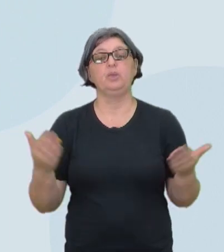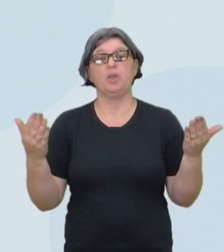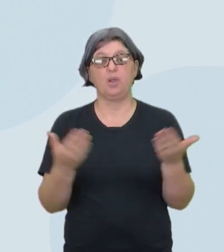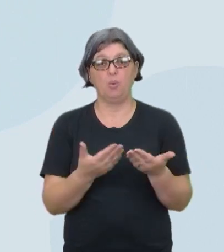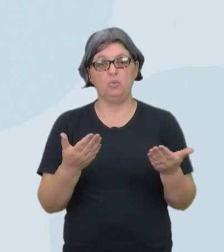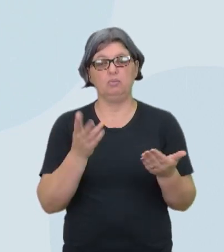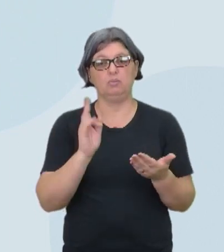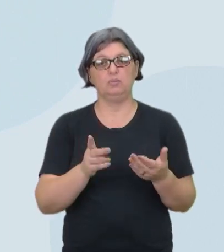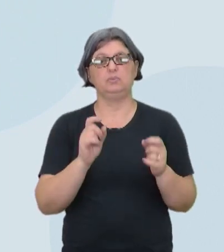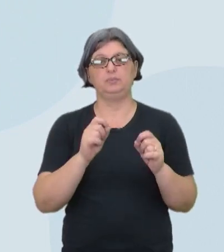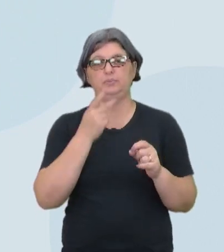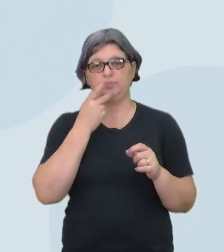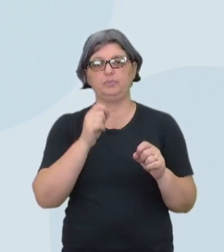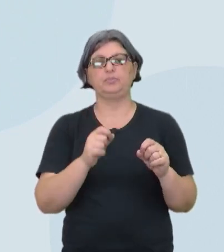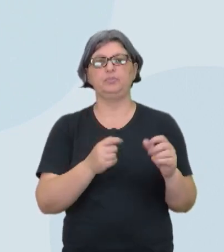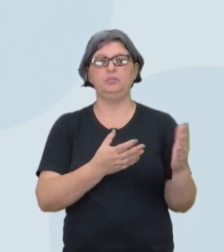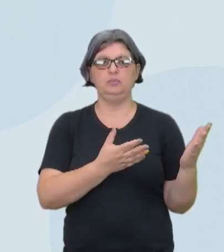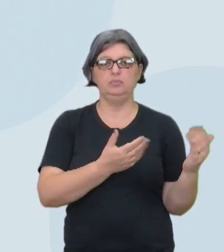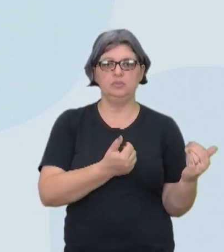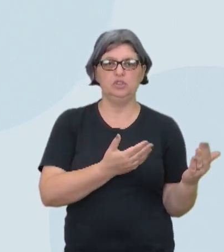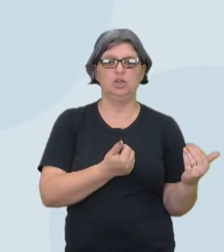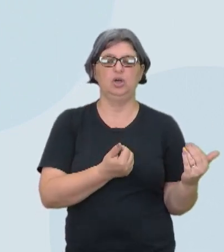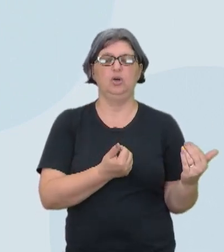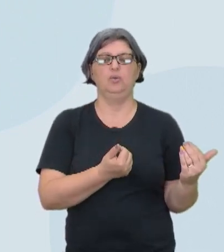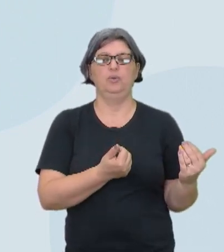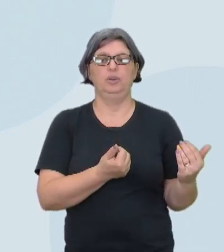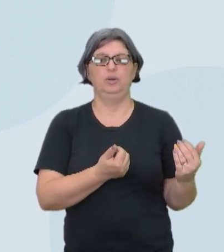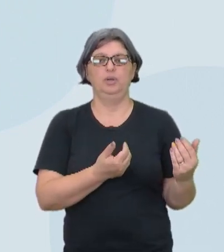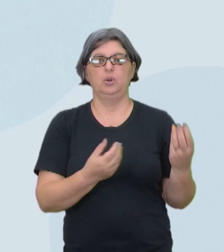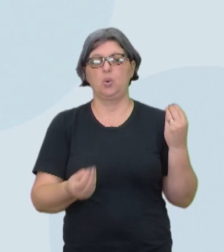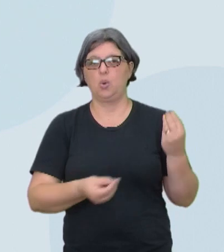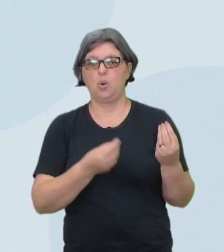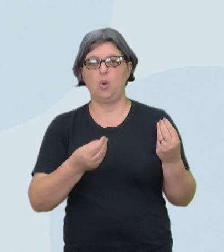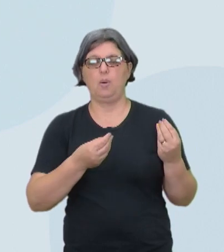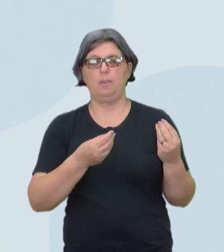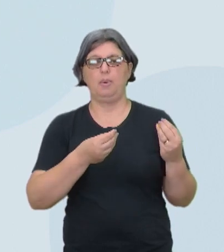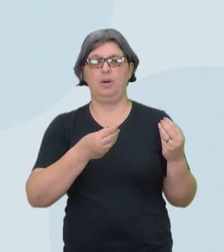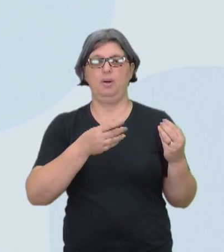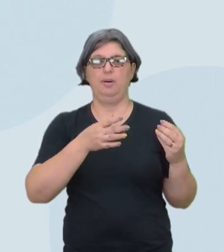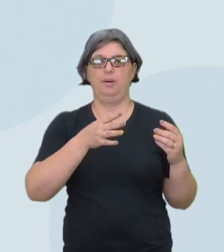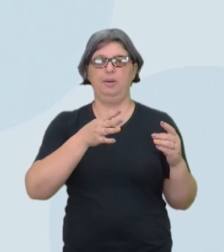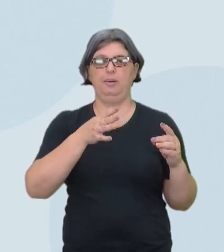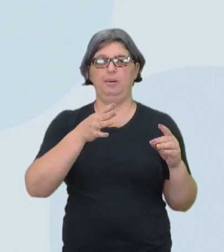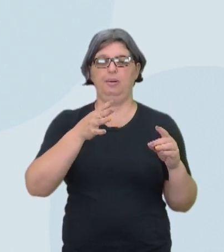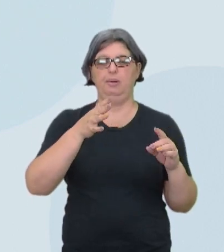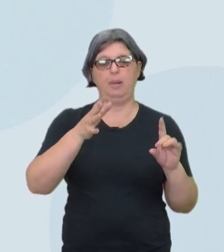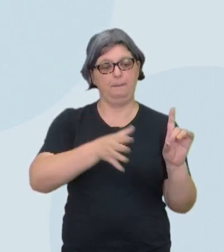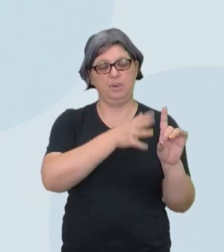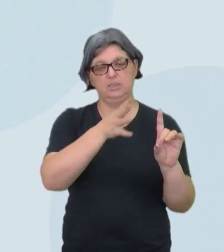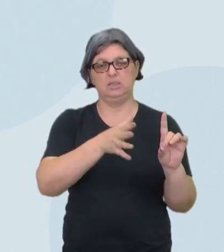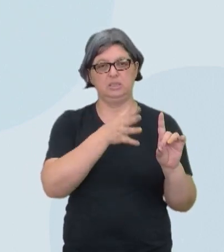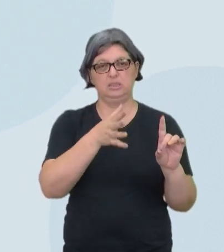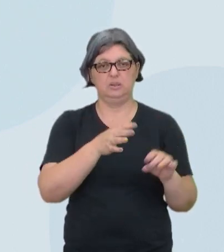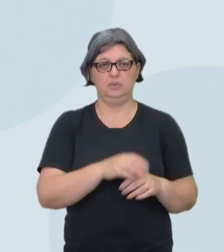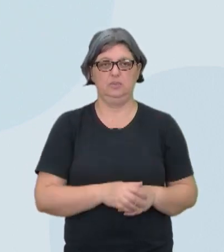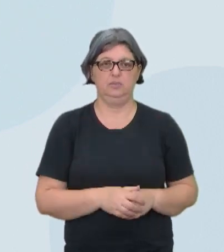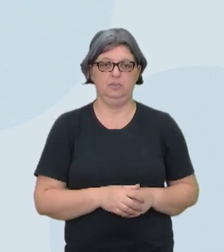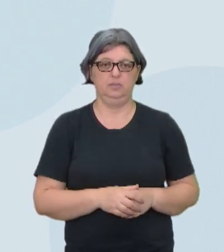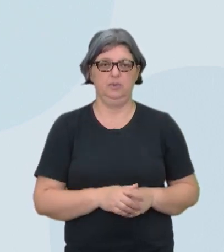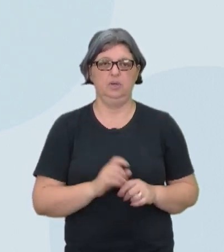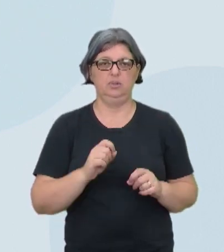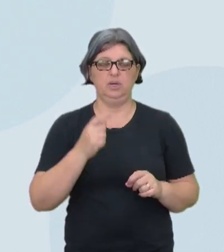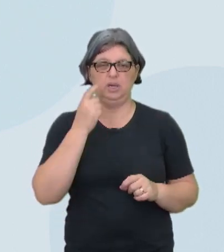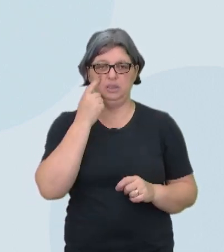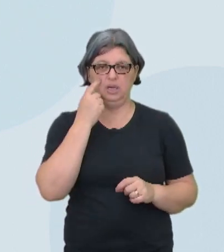tempo todo falando, jovens, como será a sua apresentação? Jovens, como que você pensa no